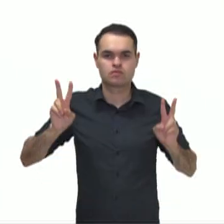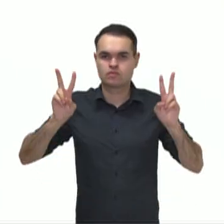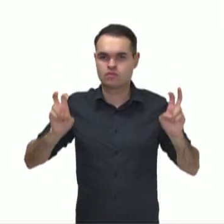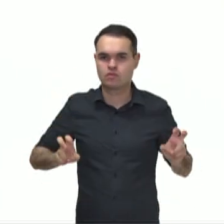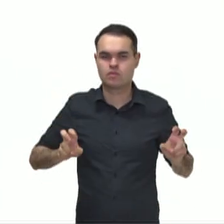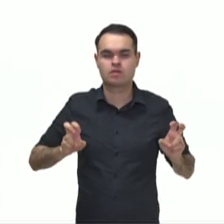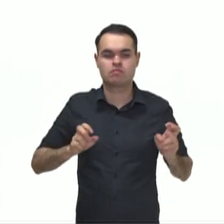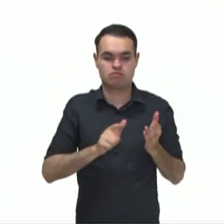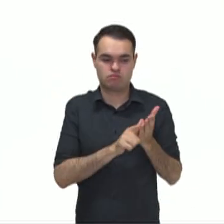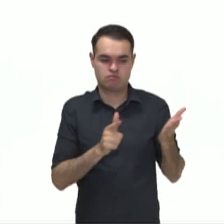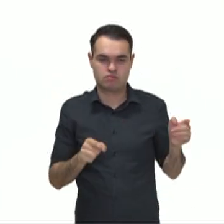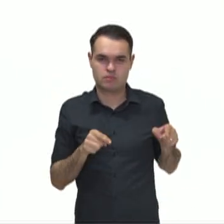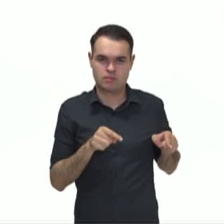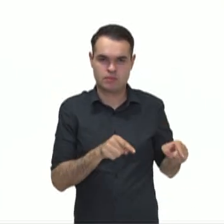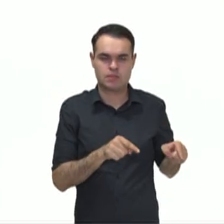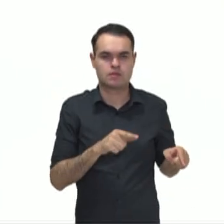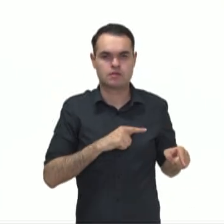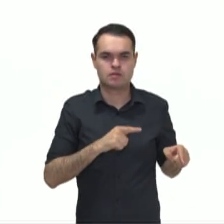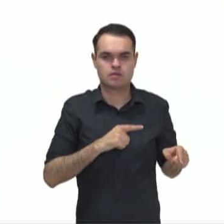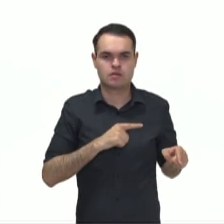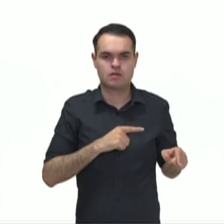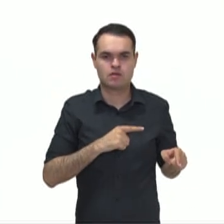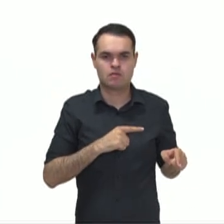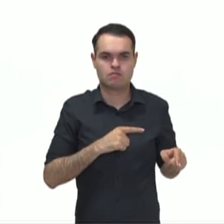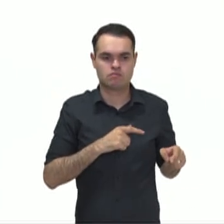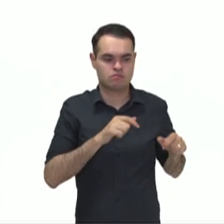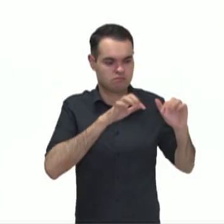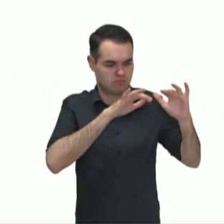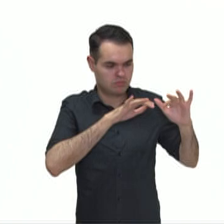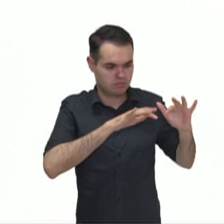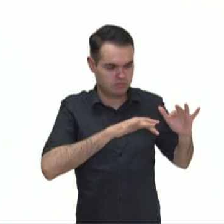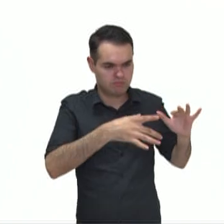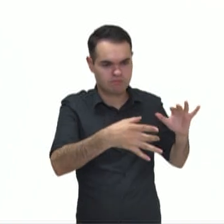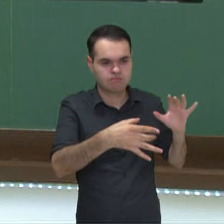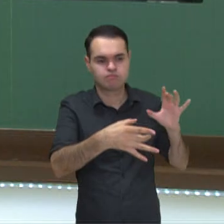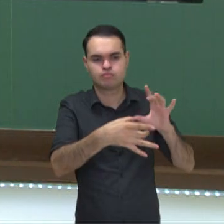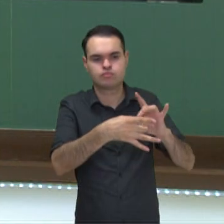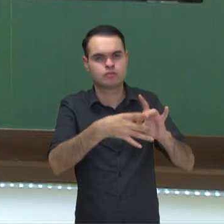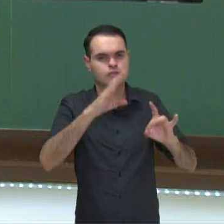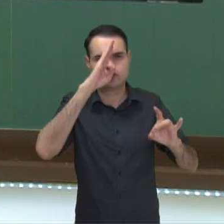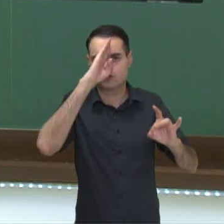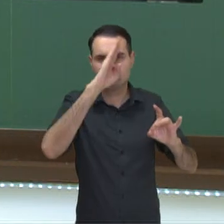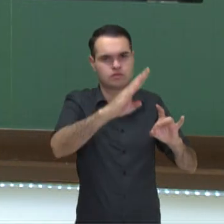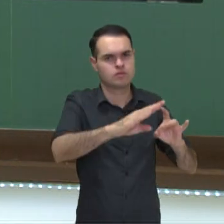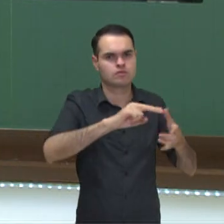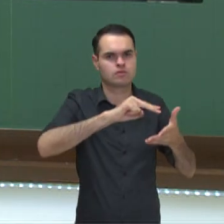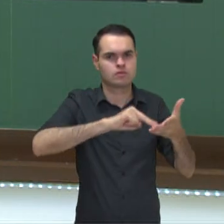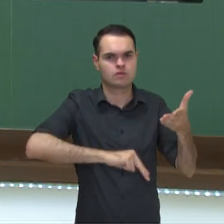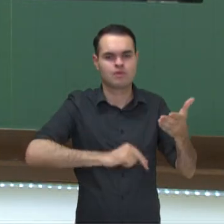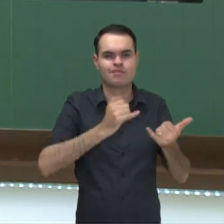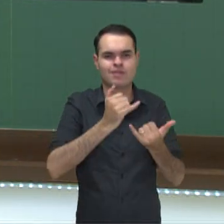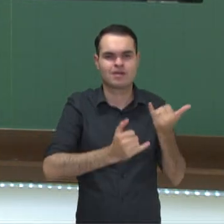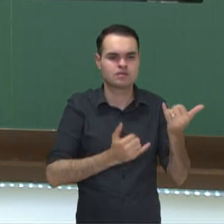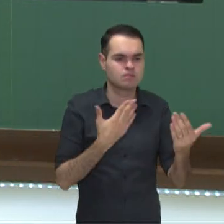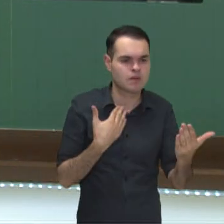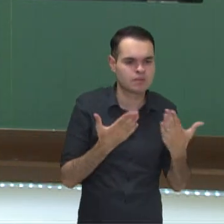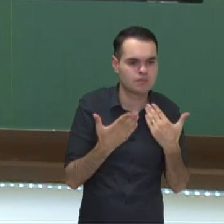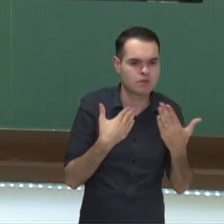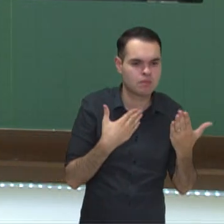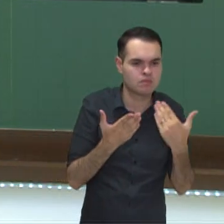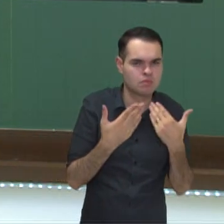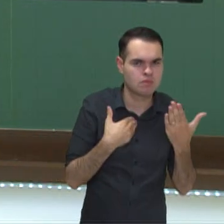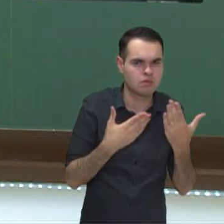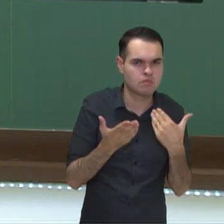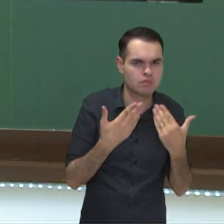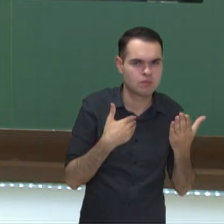jornalístico, nós temos uma fala direto ao leitor, algo que se aproxima em determinados momentos como se fosse uma conversa, há uma